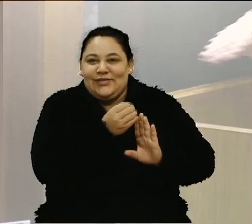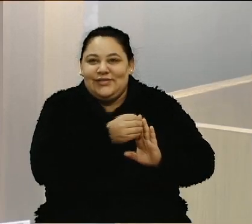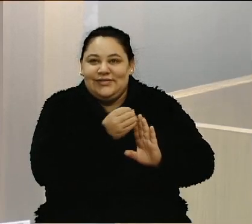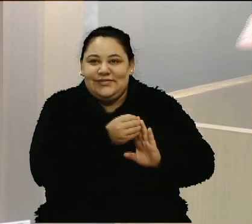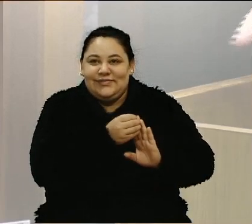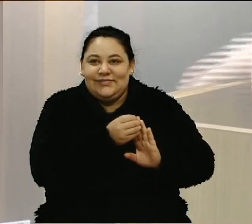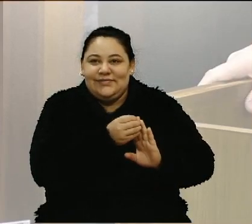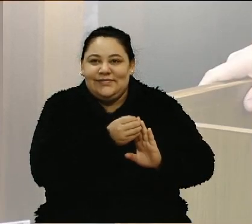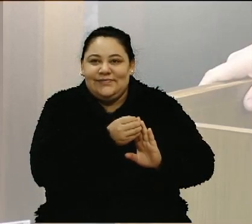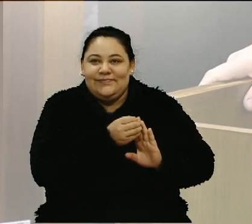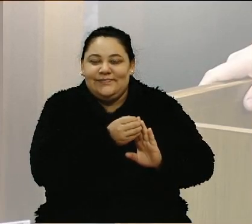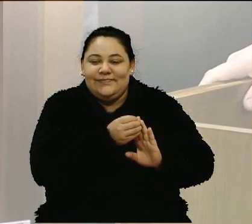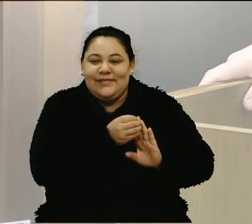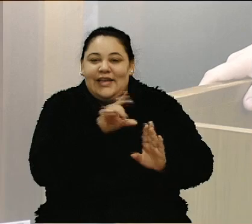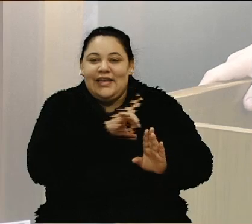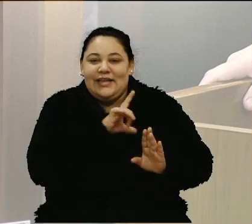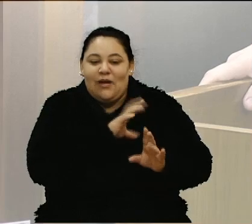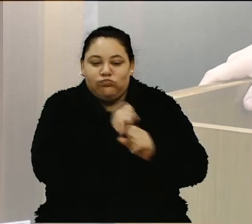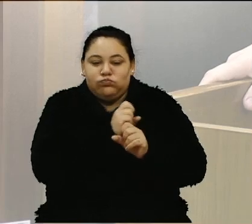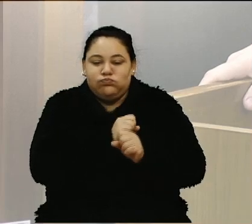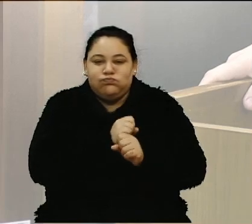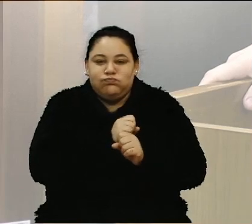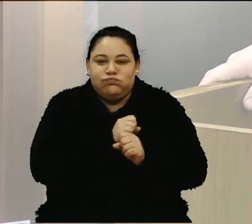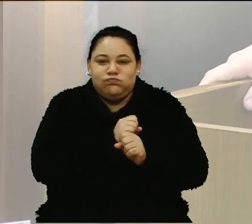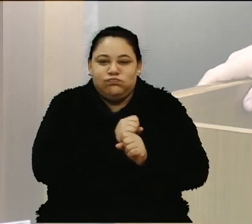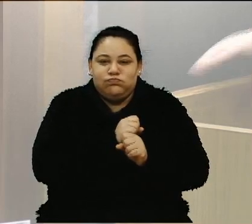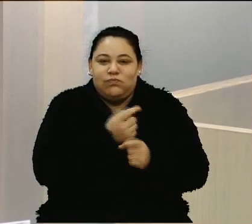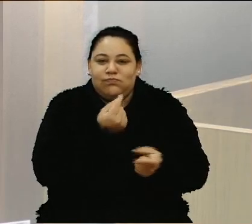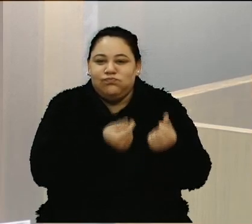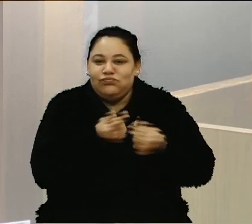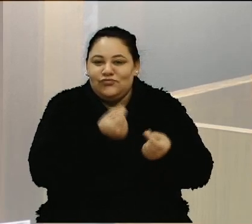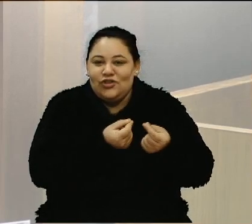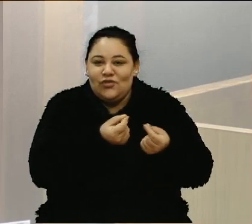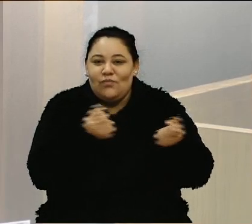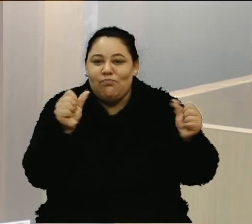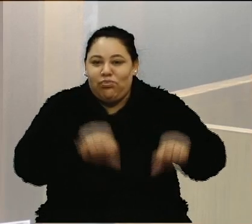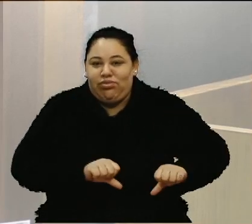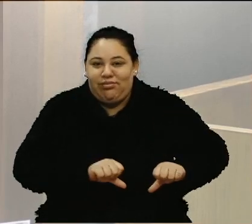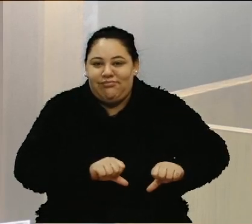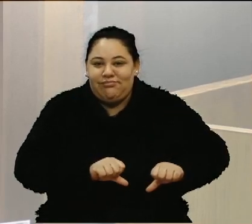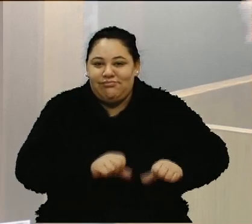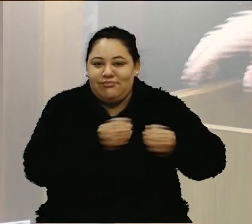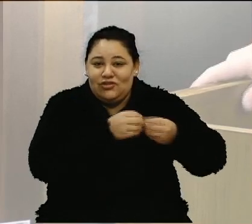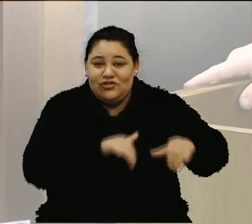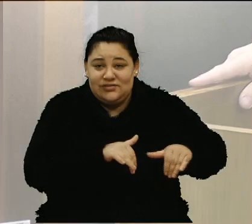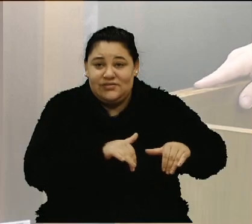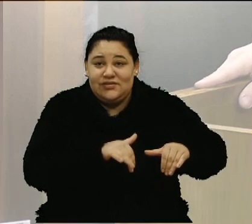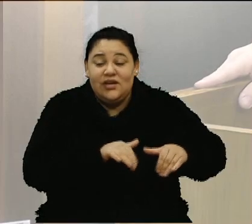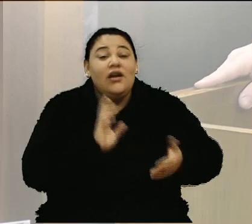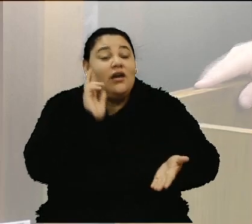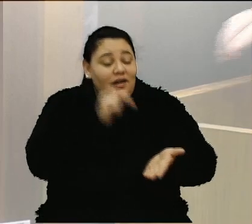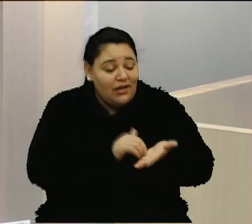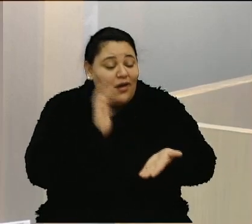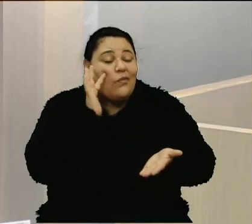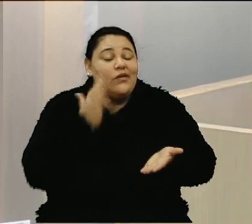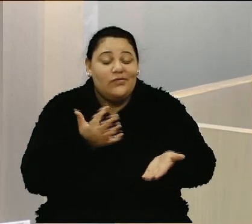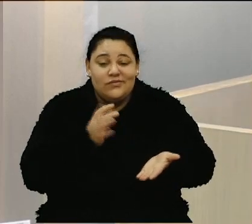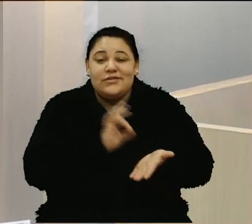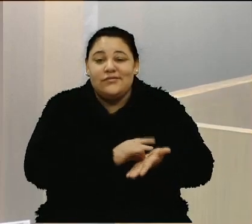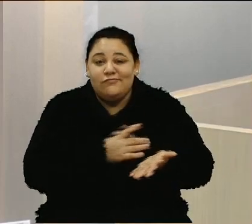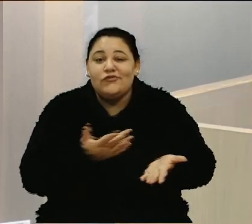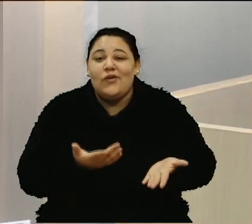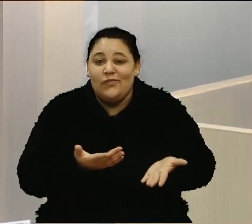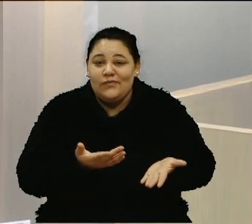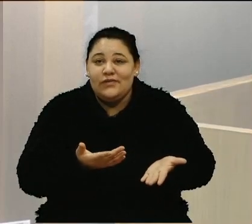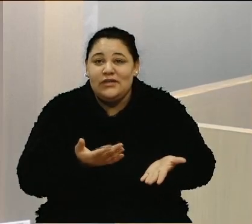teve, e a máquina ia estar completamente comprometida. E dentro desta previsão isso realmente aconteceu. E se não tivesse